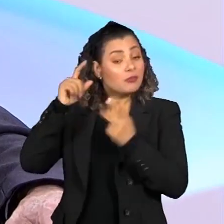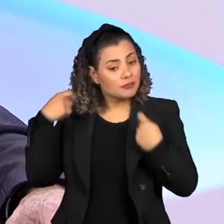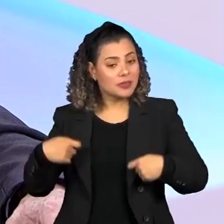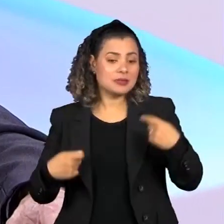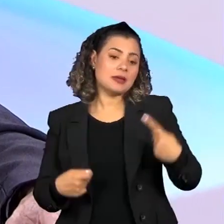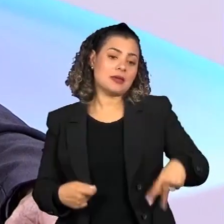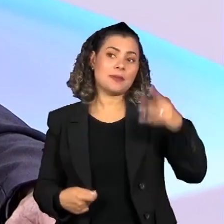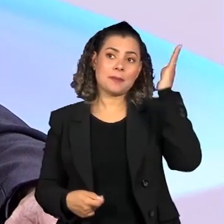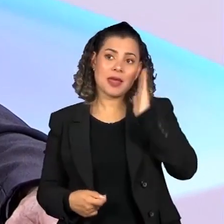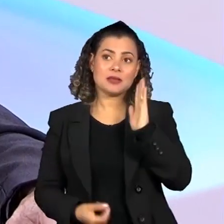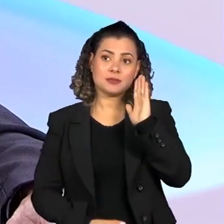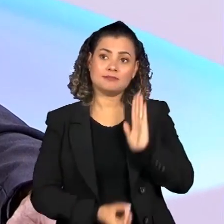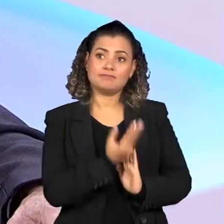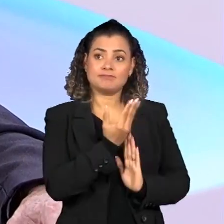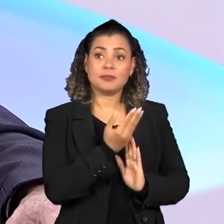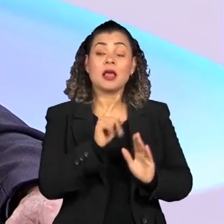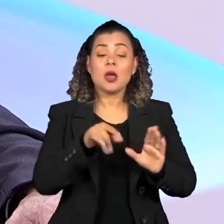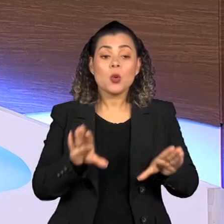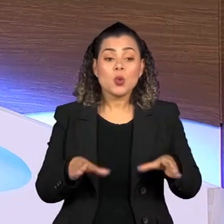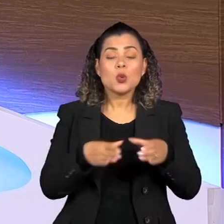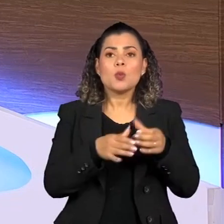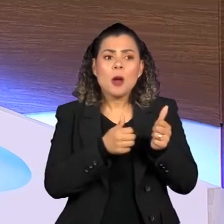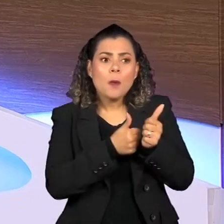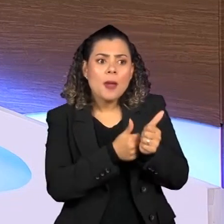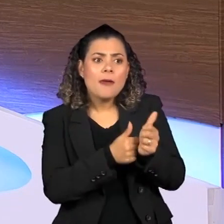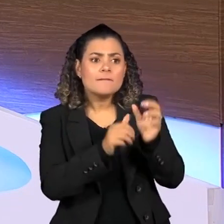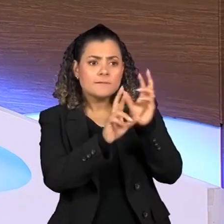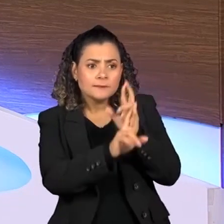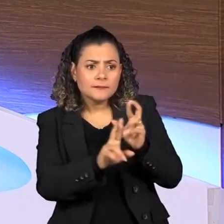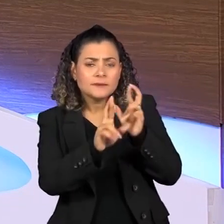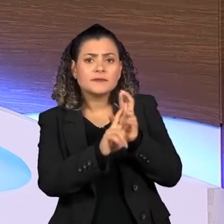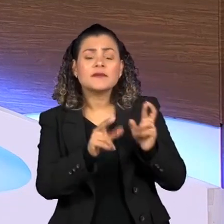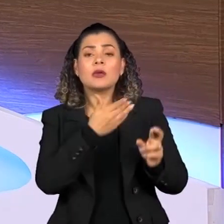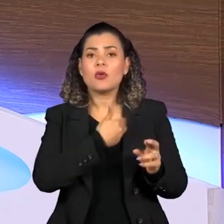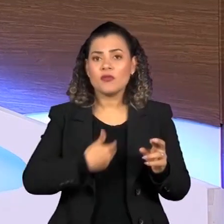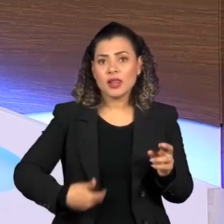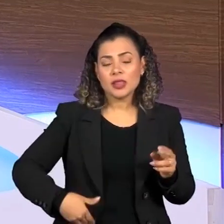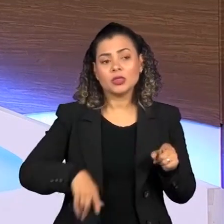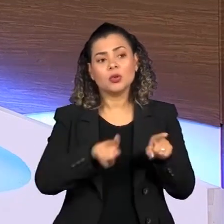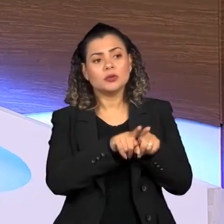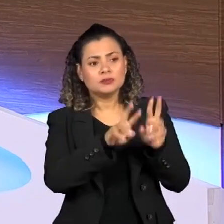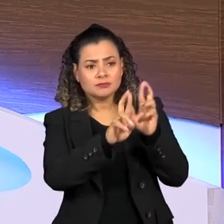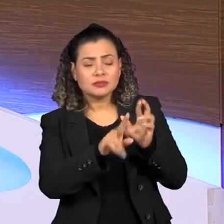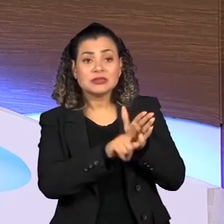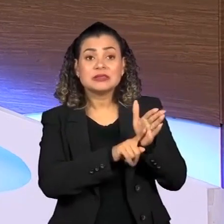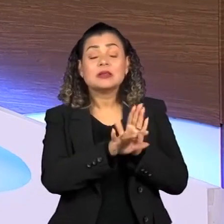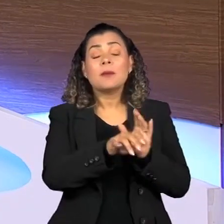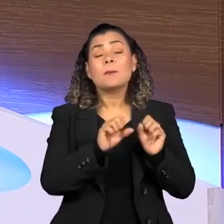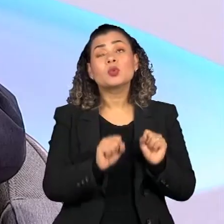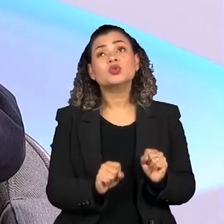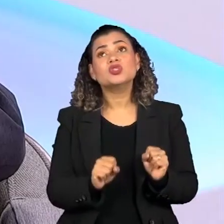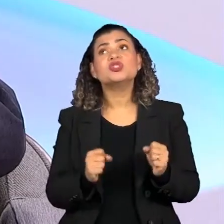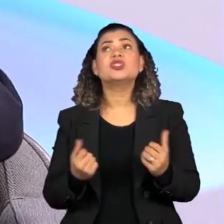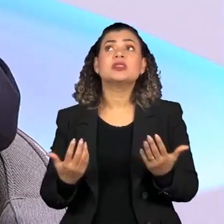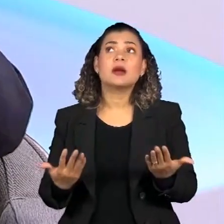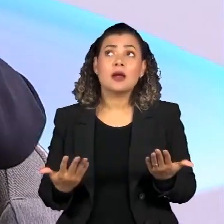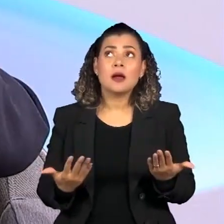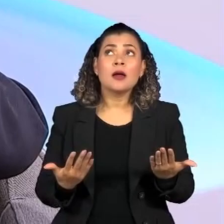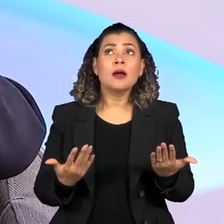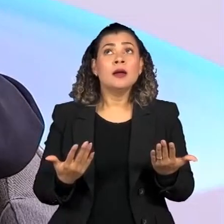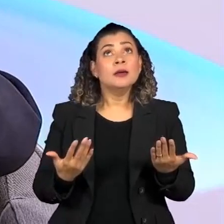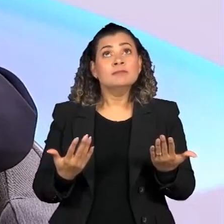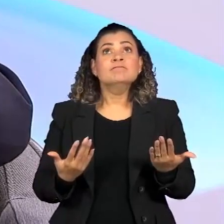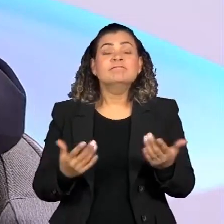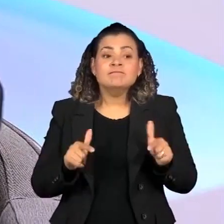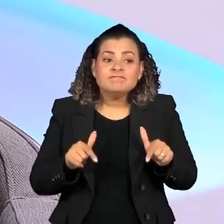grupo que acompanhava a pandemia criada pelo Governador etc ele poderia ser a